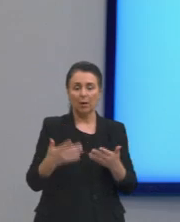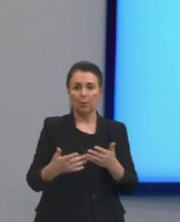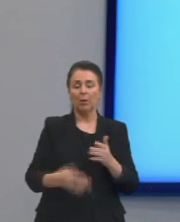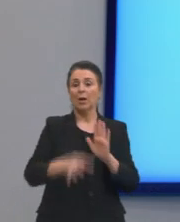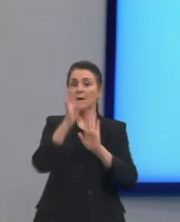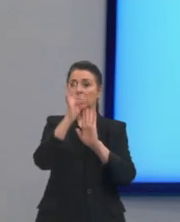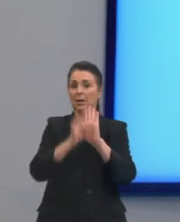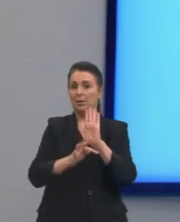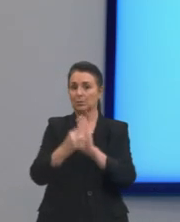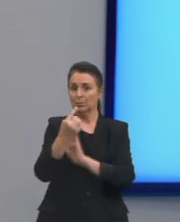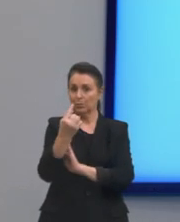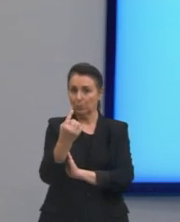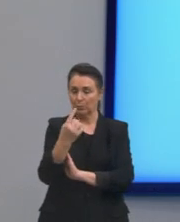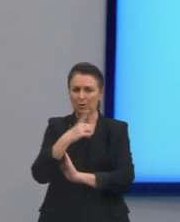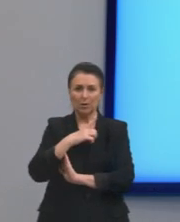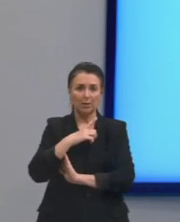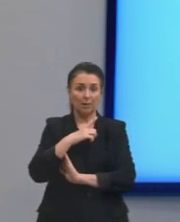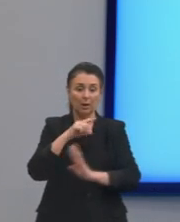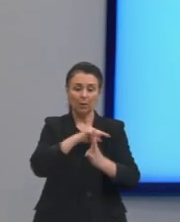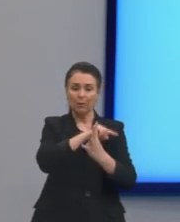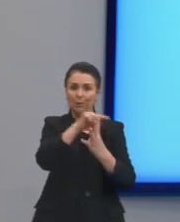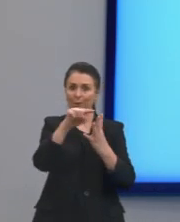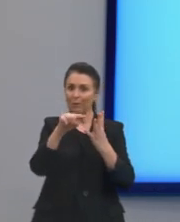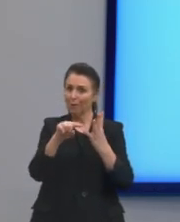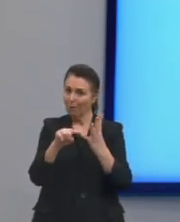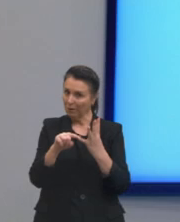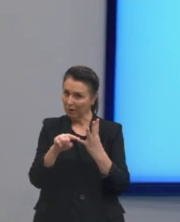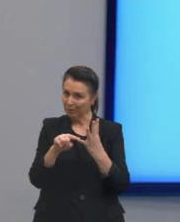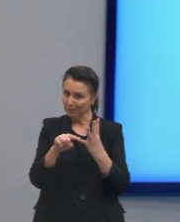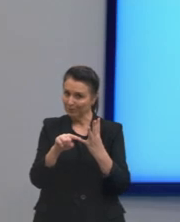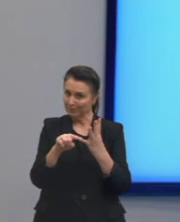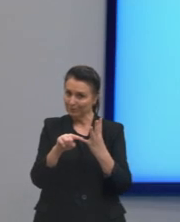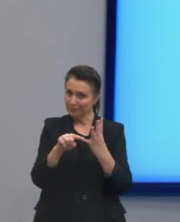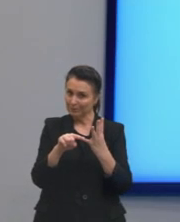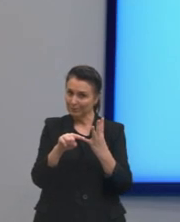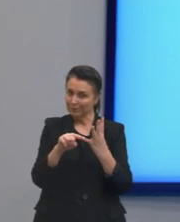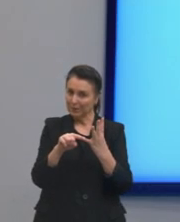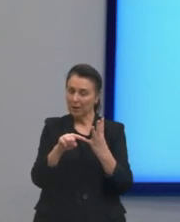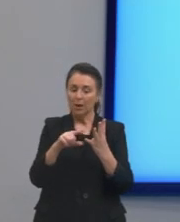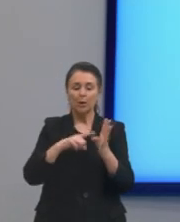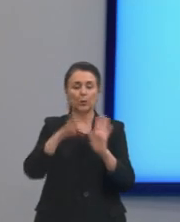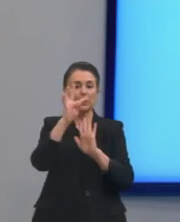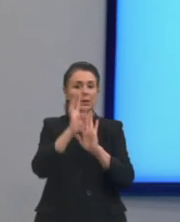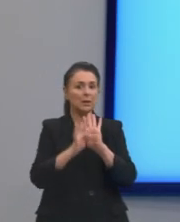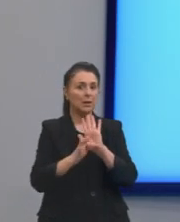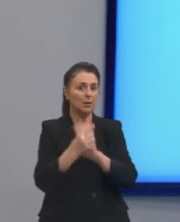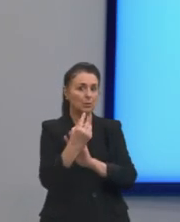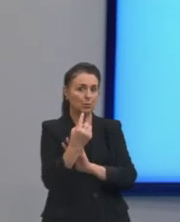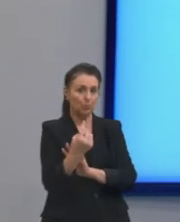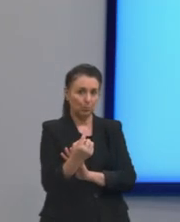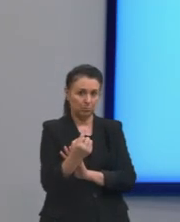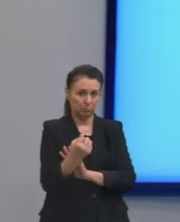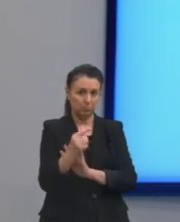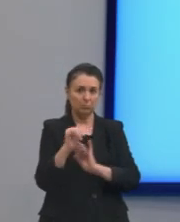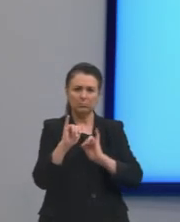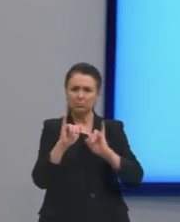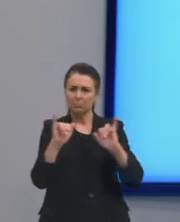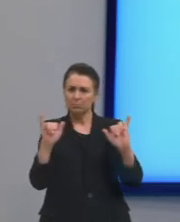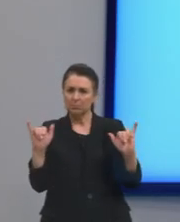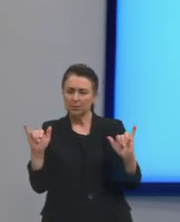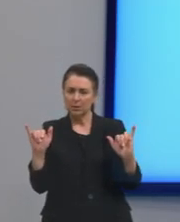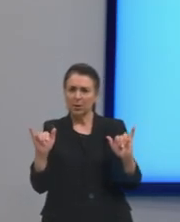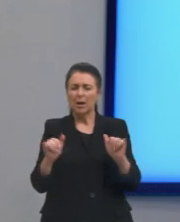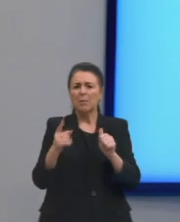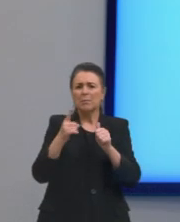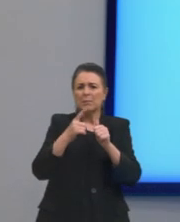texto um né a gente tinha lá quatro textos o dia dessa prova aí no texto um dizer o seguinte no dia